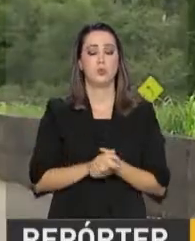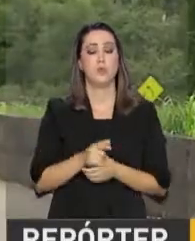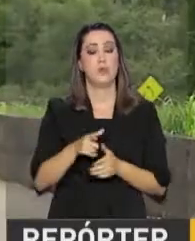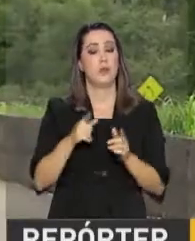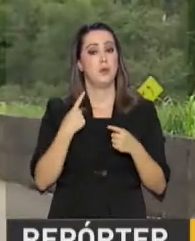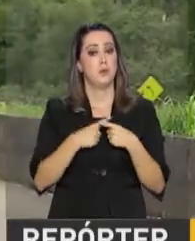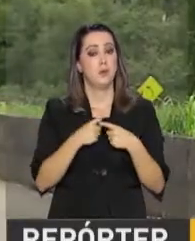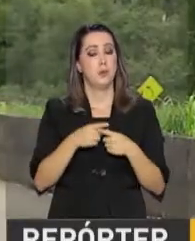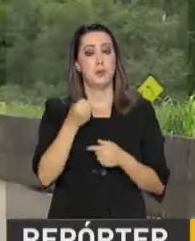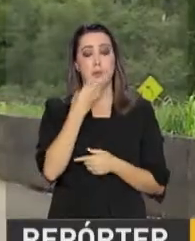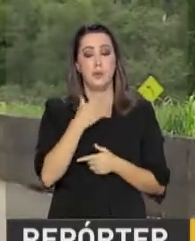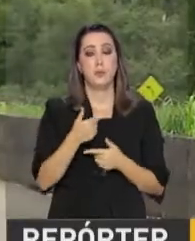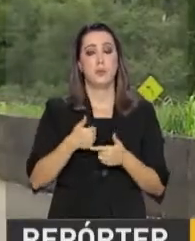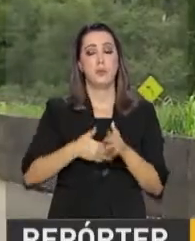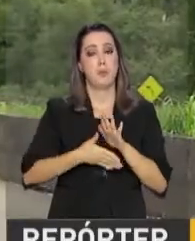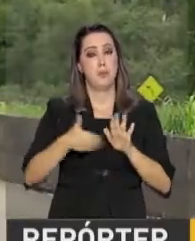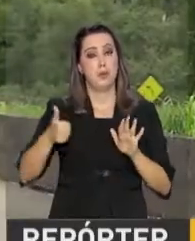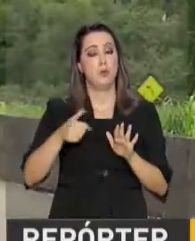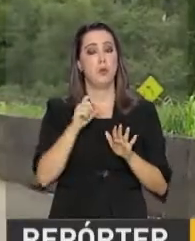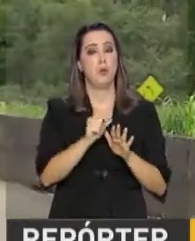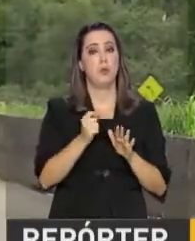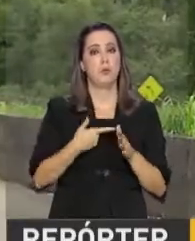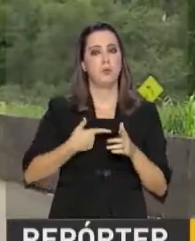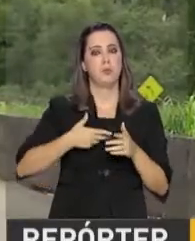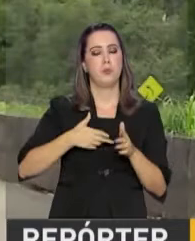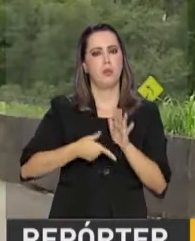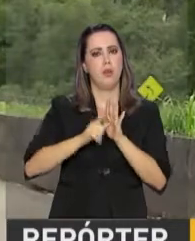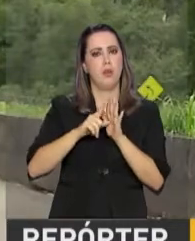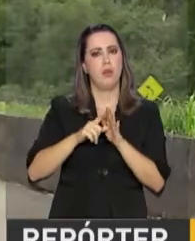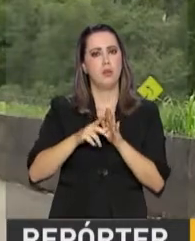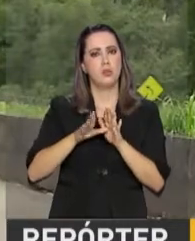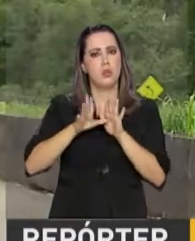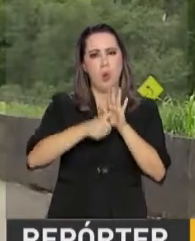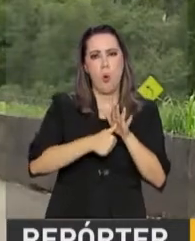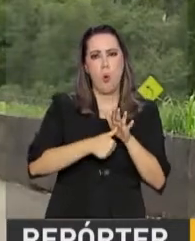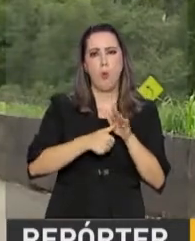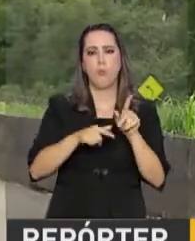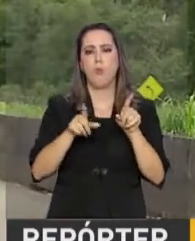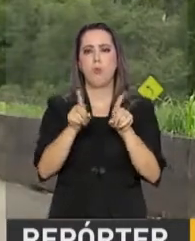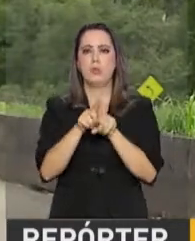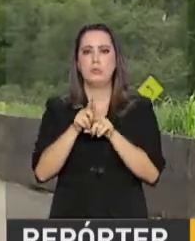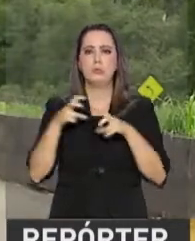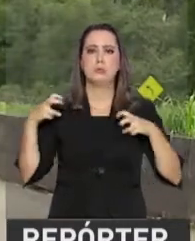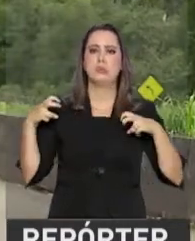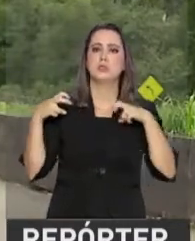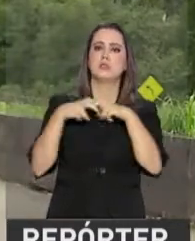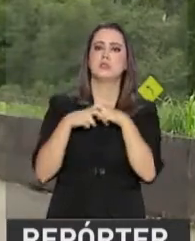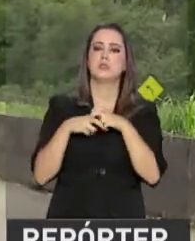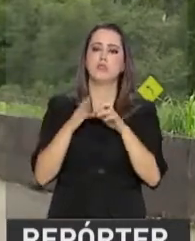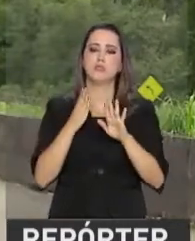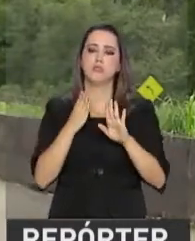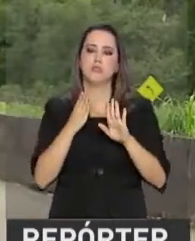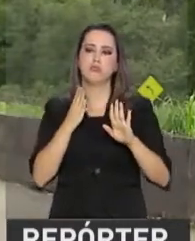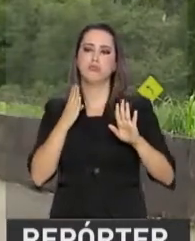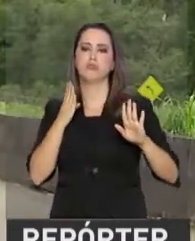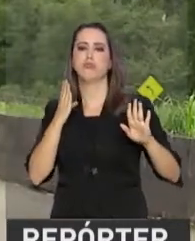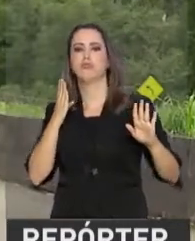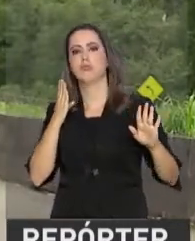tinha tipo muito assalto, bastante acidente, muito tempo perdido na fila. A gente perdia